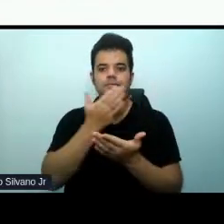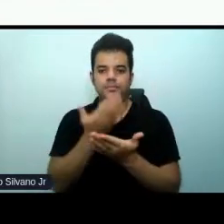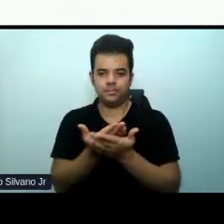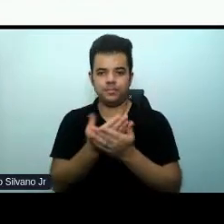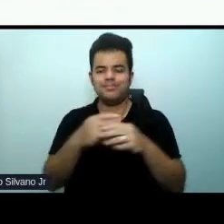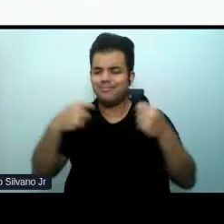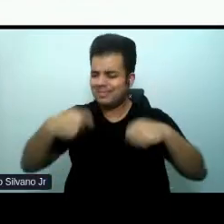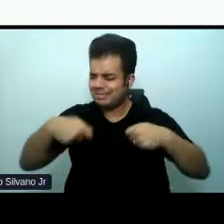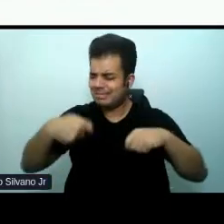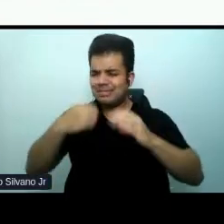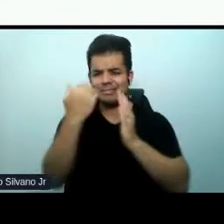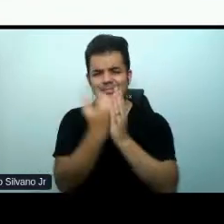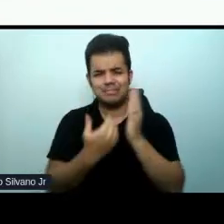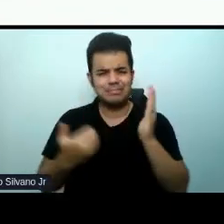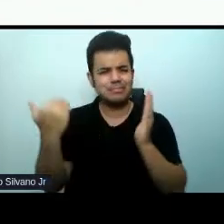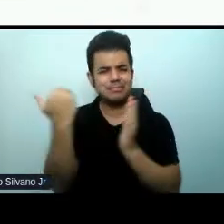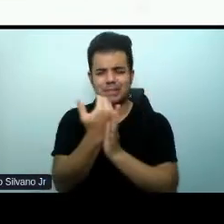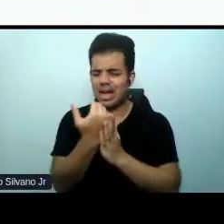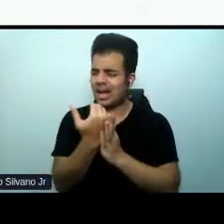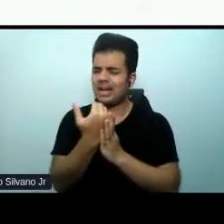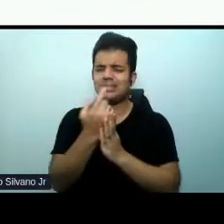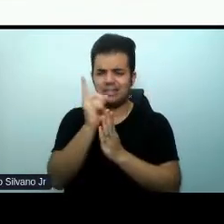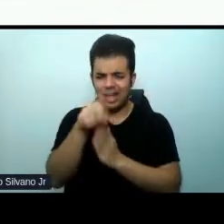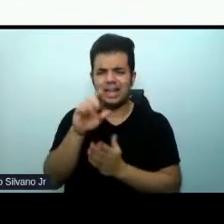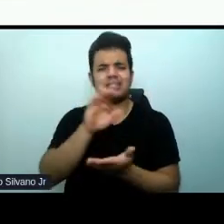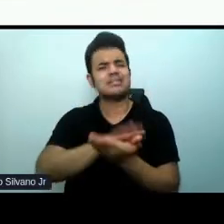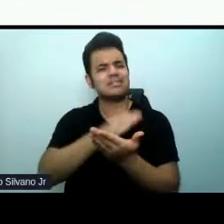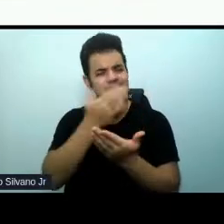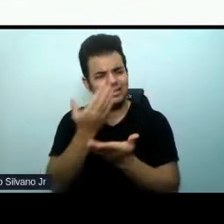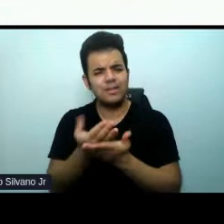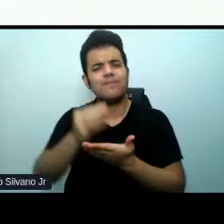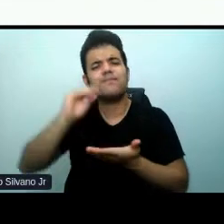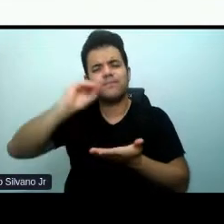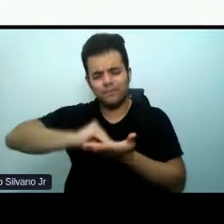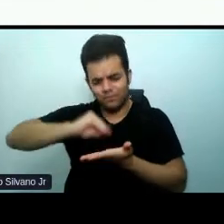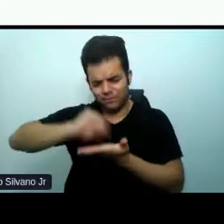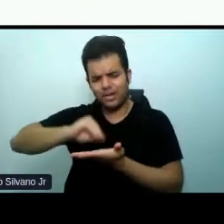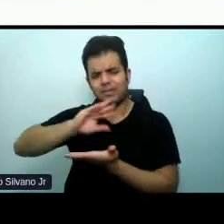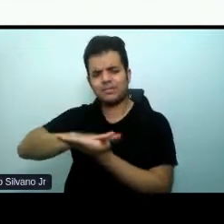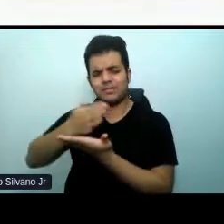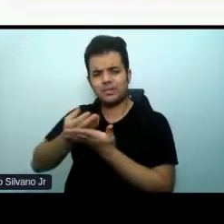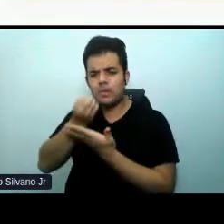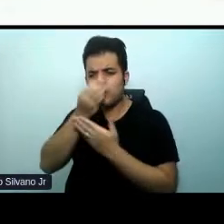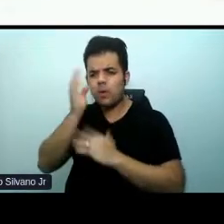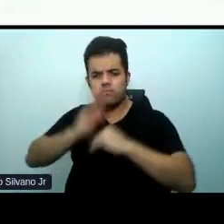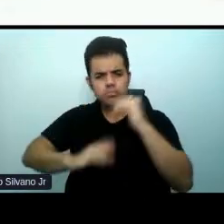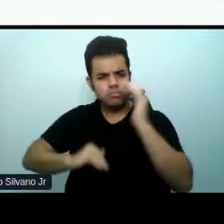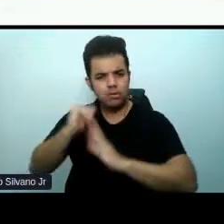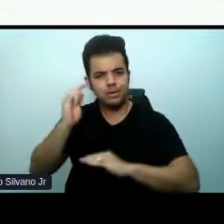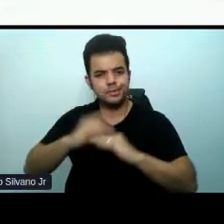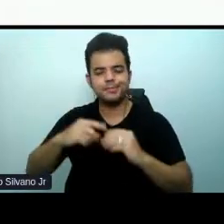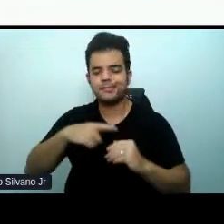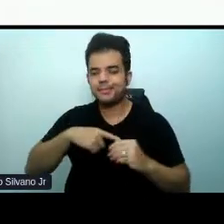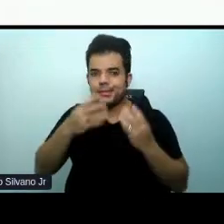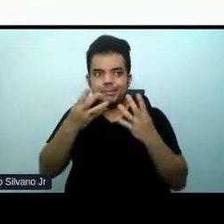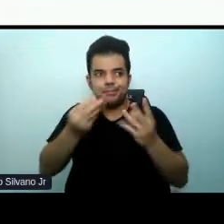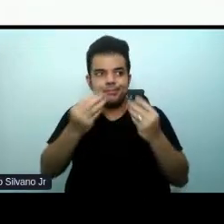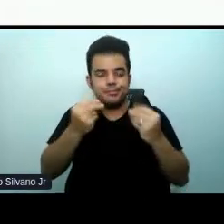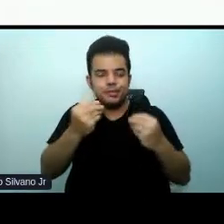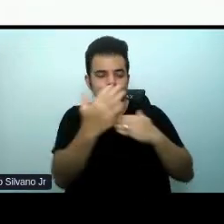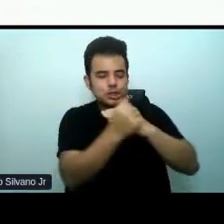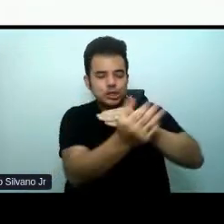Precisava ter mais formação de intérpretes, falta intérpretes no mercado, né? Tem muita demanda para